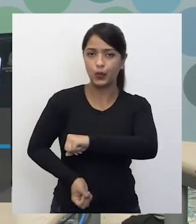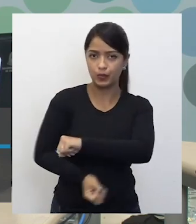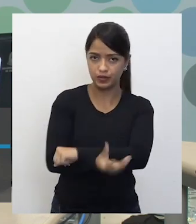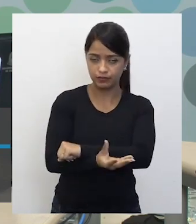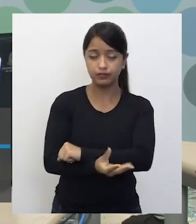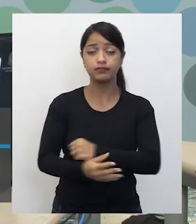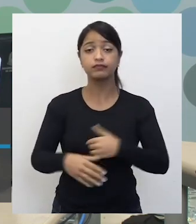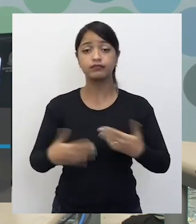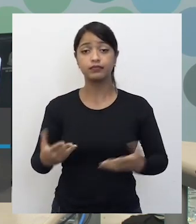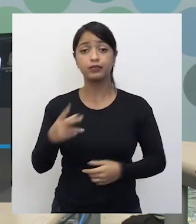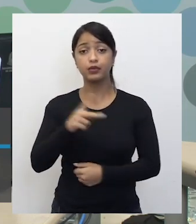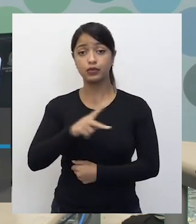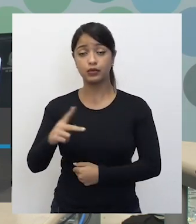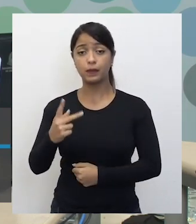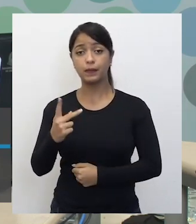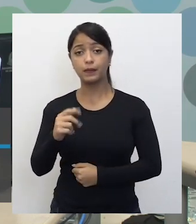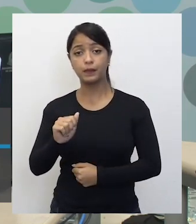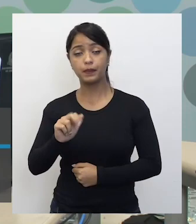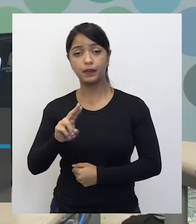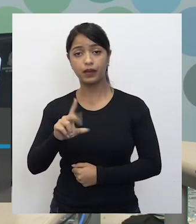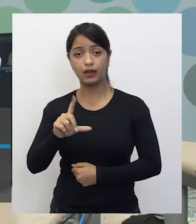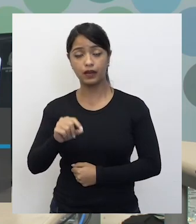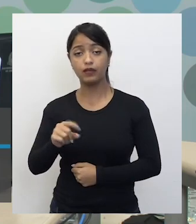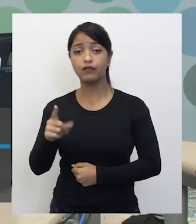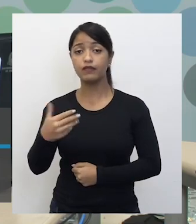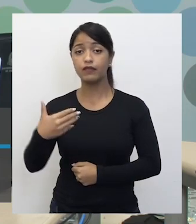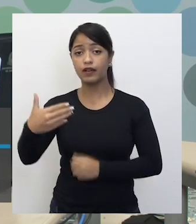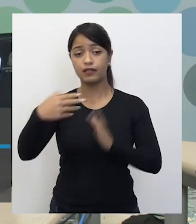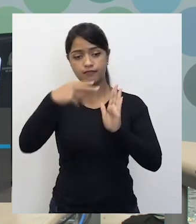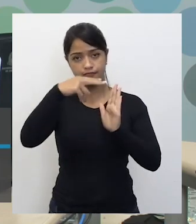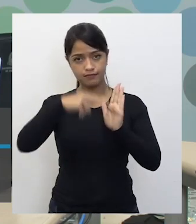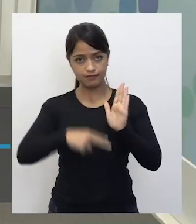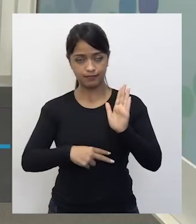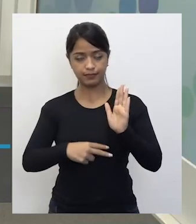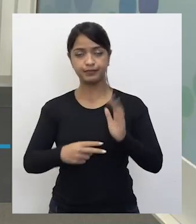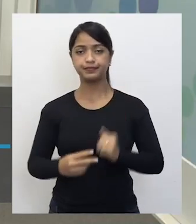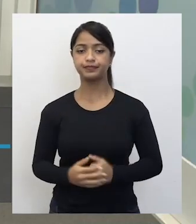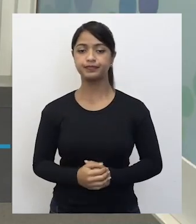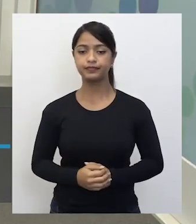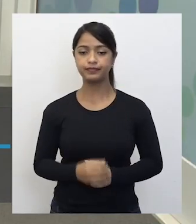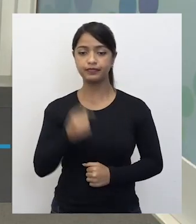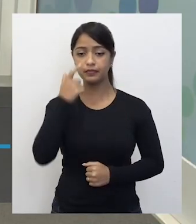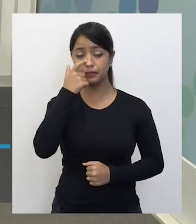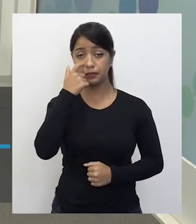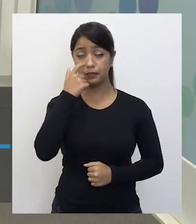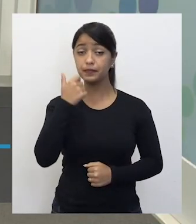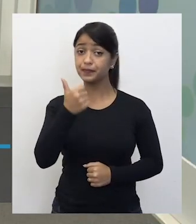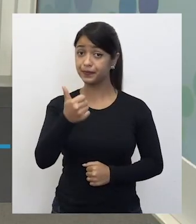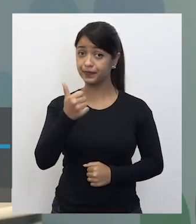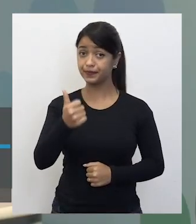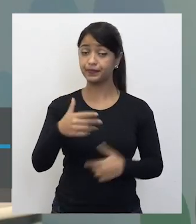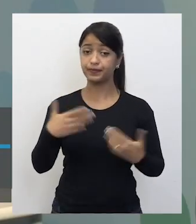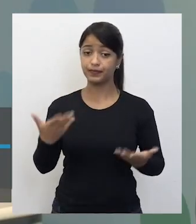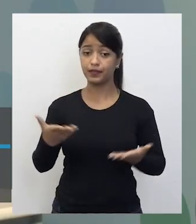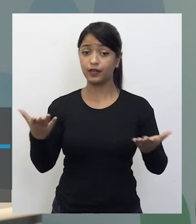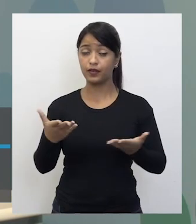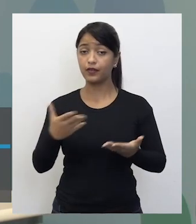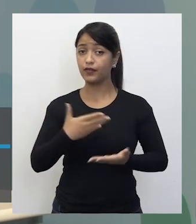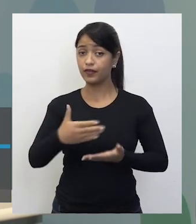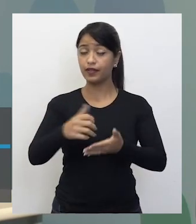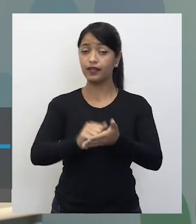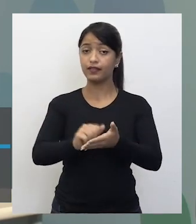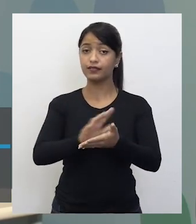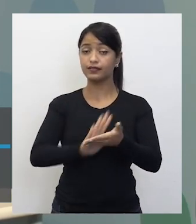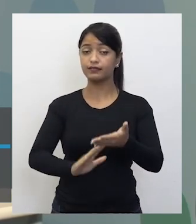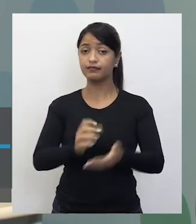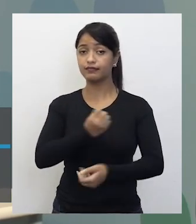e o professor Paulo ele vai fazer essa leitura com vocês dessas questões. Muito bem, pessoal, vamos então para a atividade número